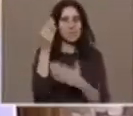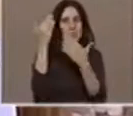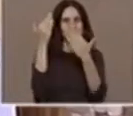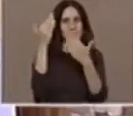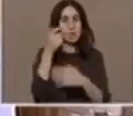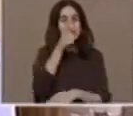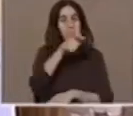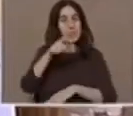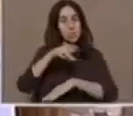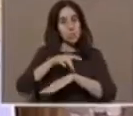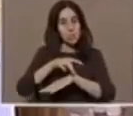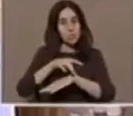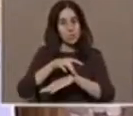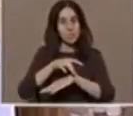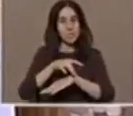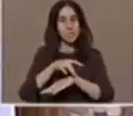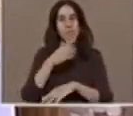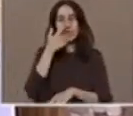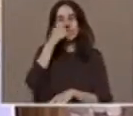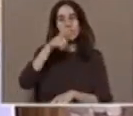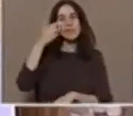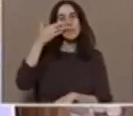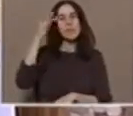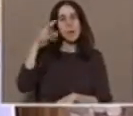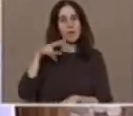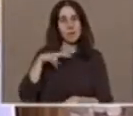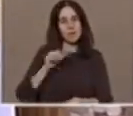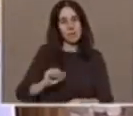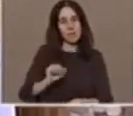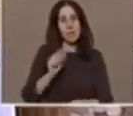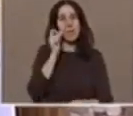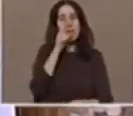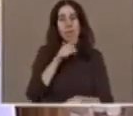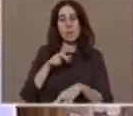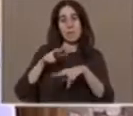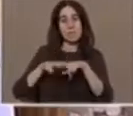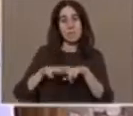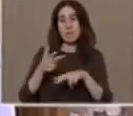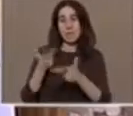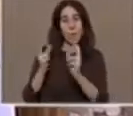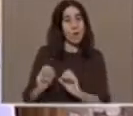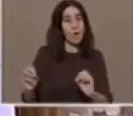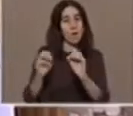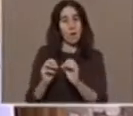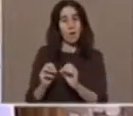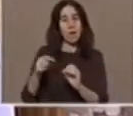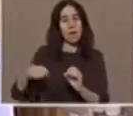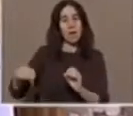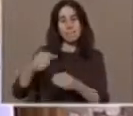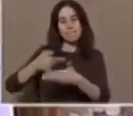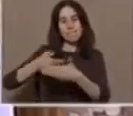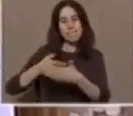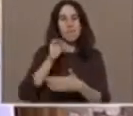aos doentes, aos imigrantes, aqueles que estão privados de liberdade, aqueles que, não